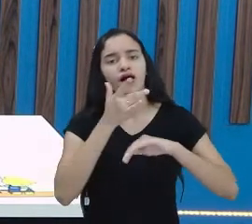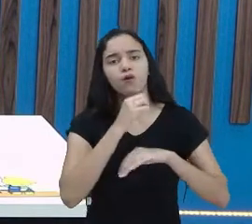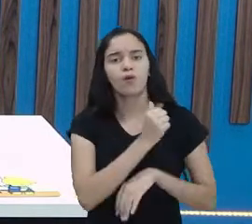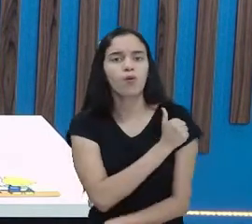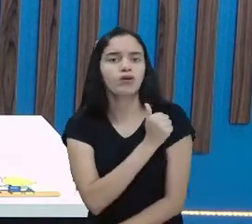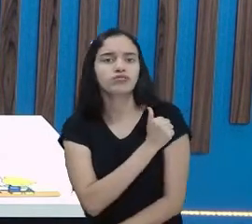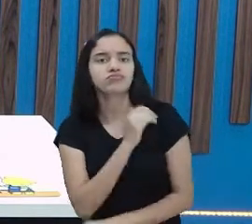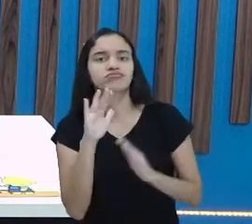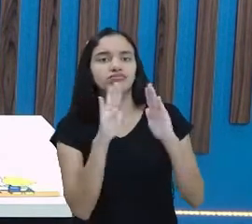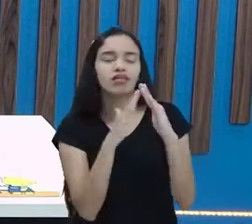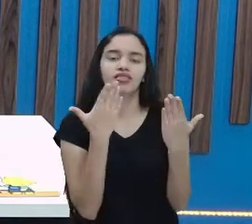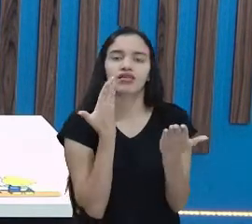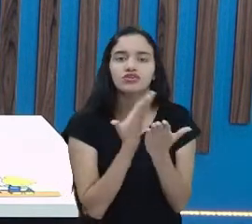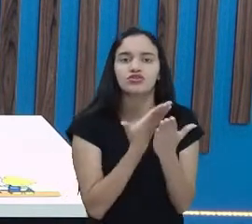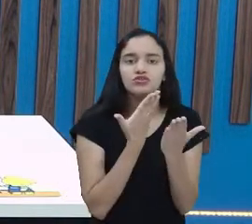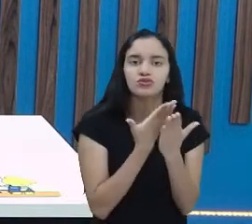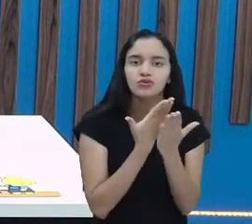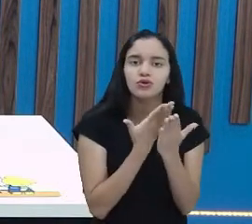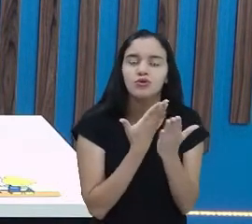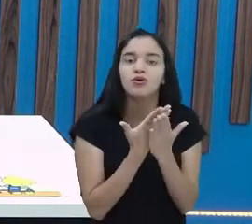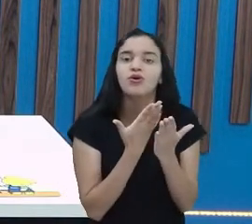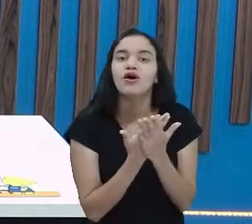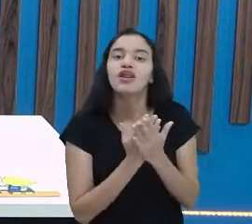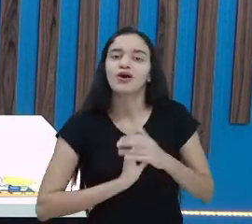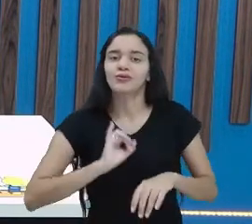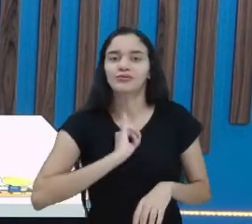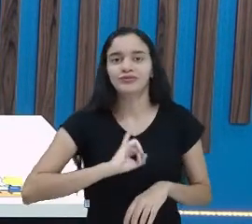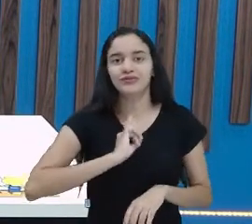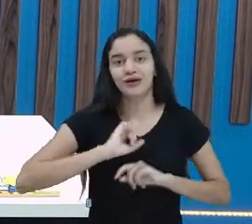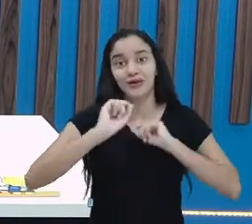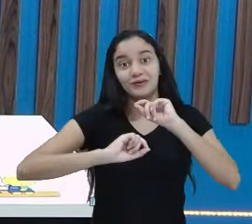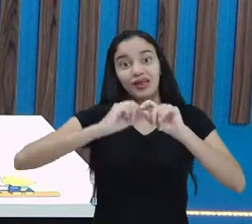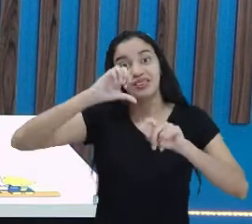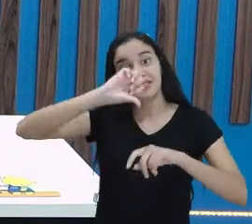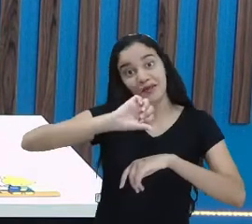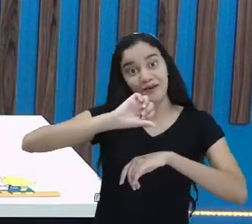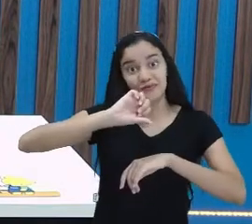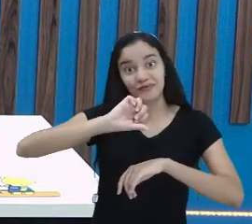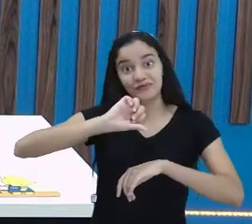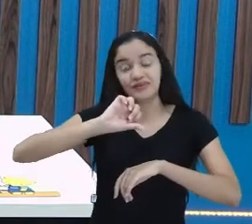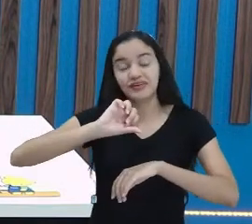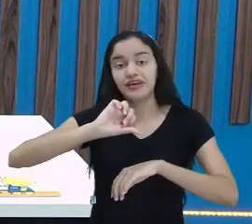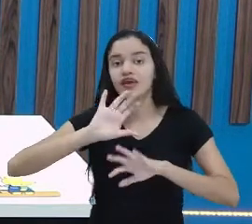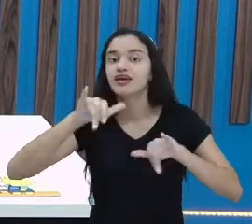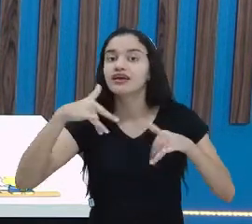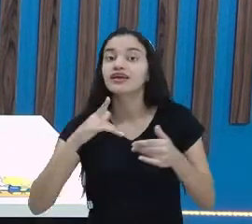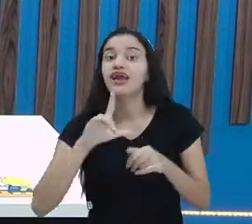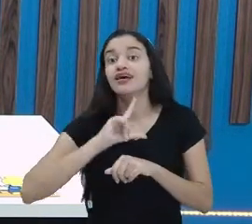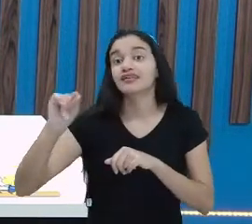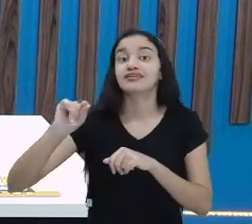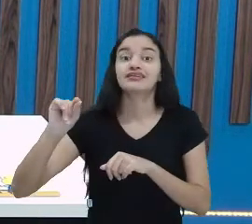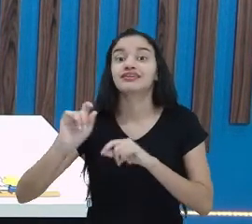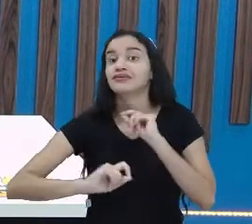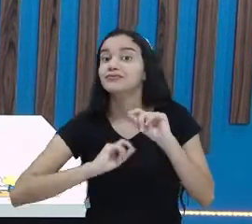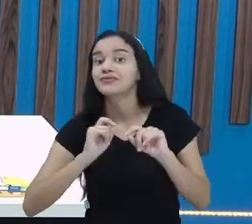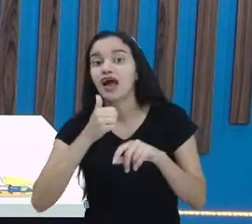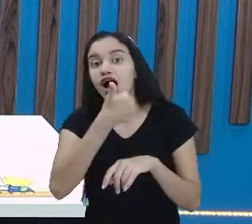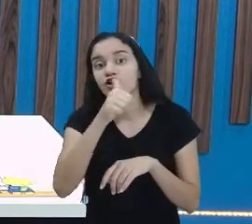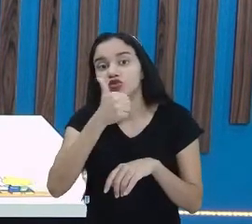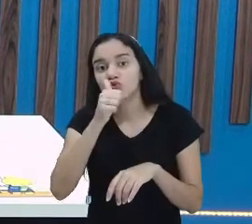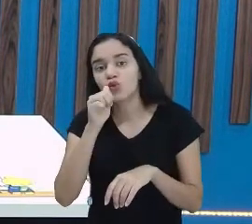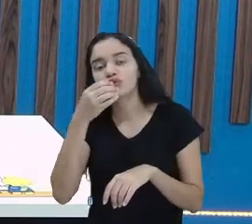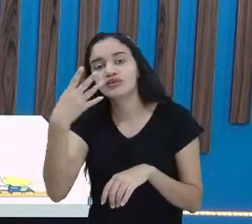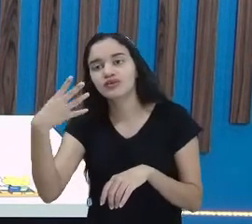do recreio de manhã, para quem estuda pela manhã, é às 9 horas. E a saída? Às 11h40. E a hora